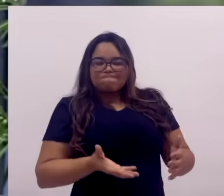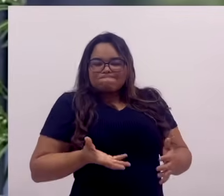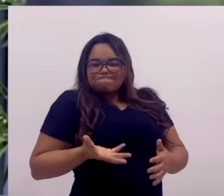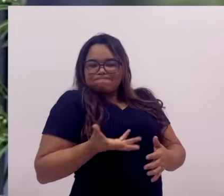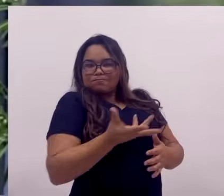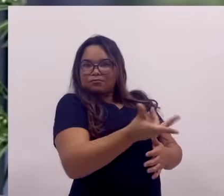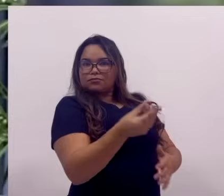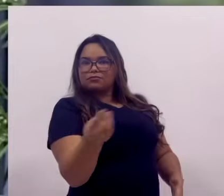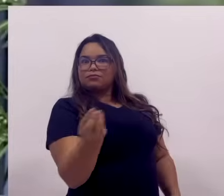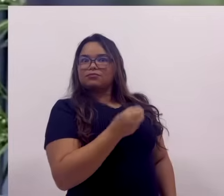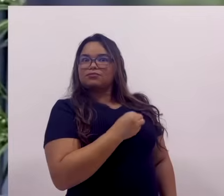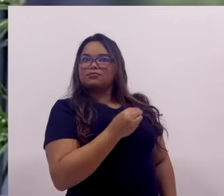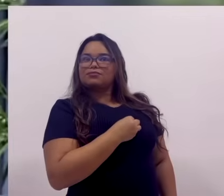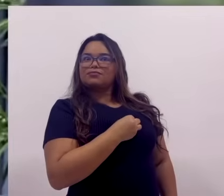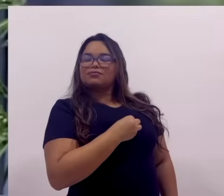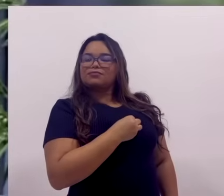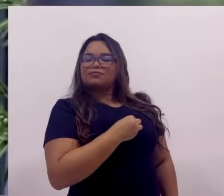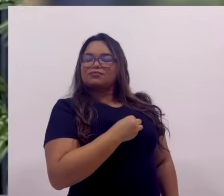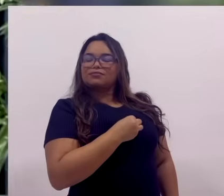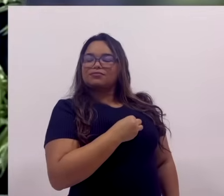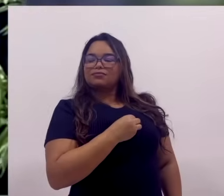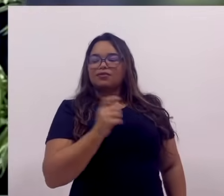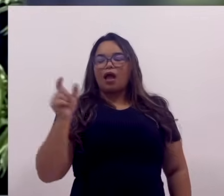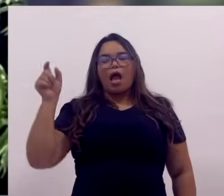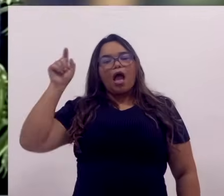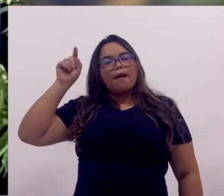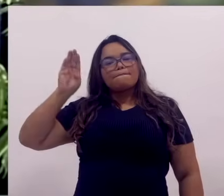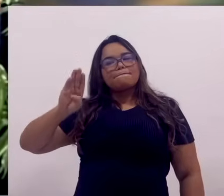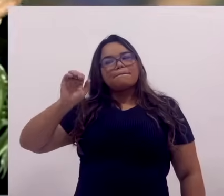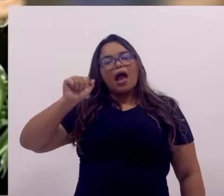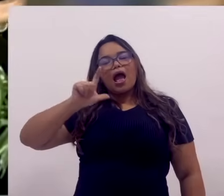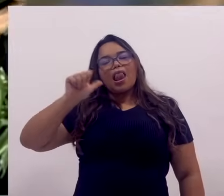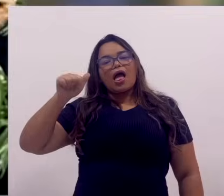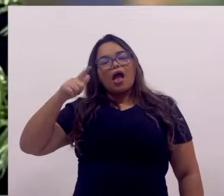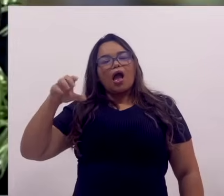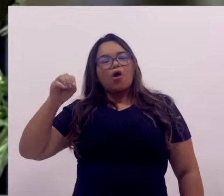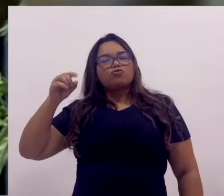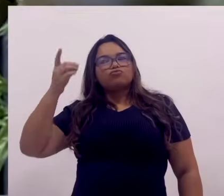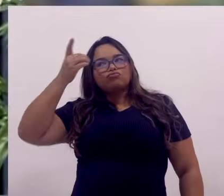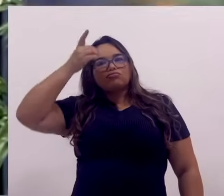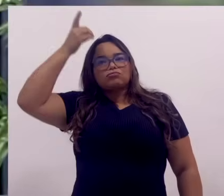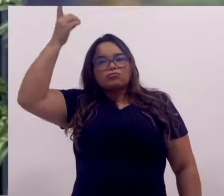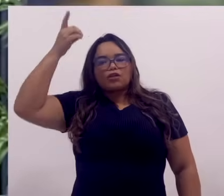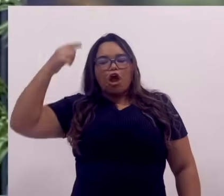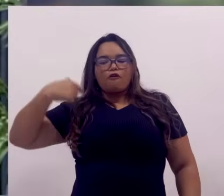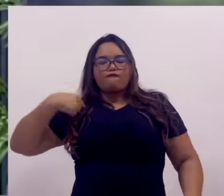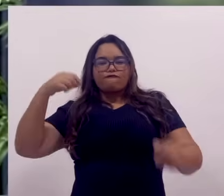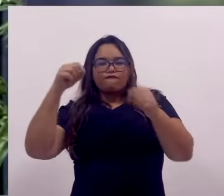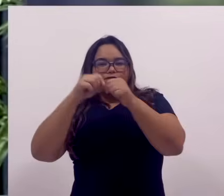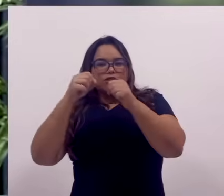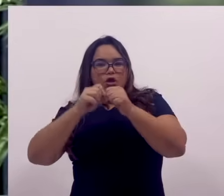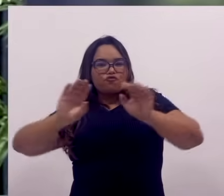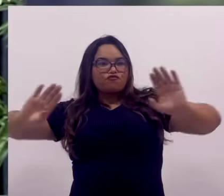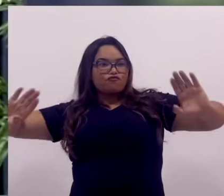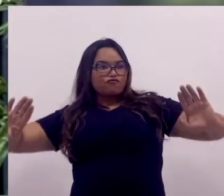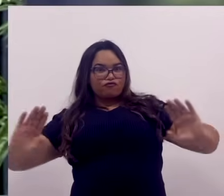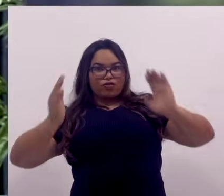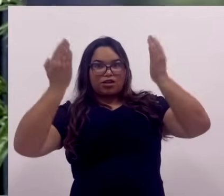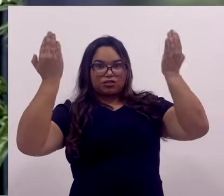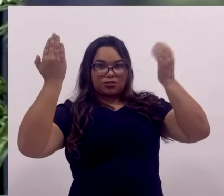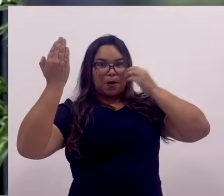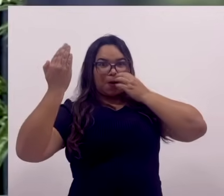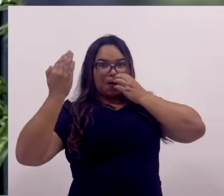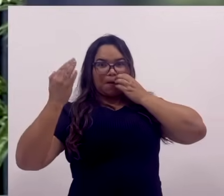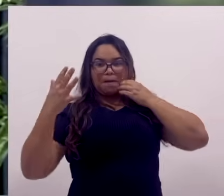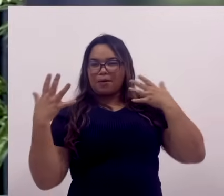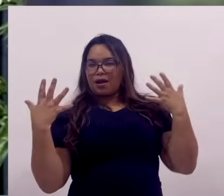Já sei o que faremos. Vamos realizar um festival, vamos ter uma grande festa, uma festa fantástica, com